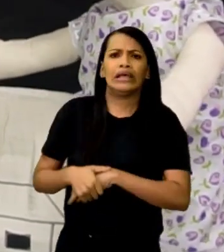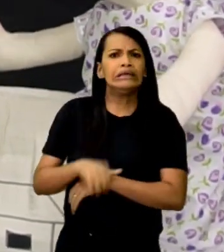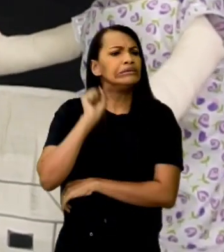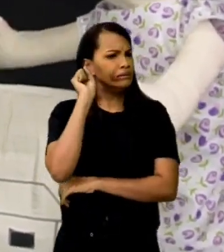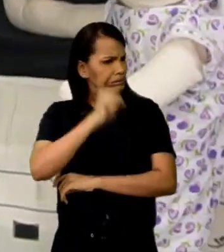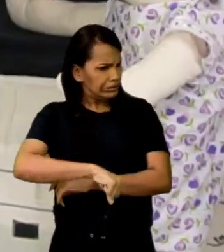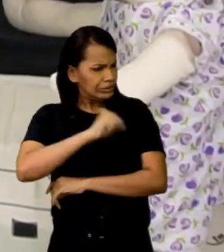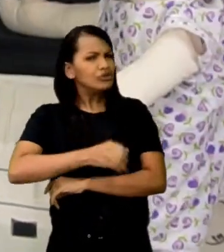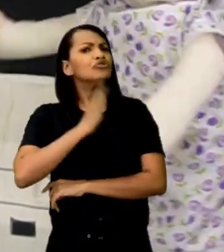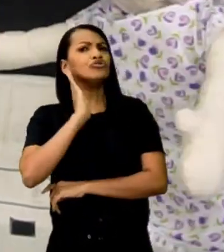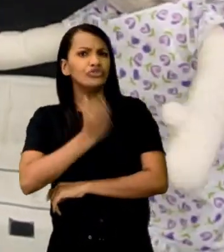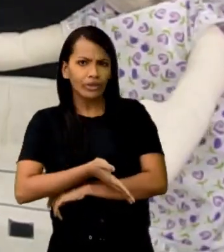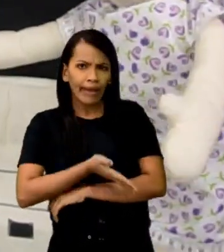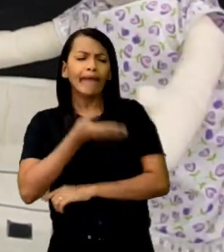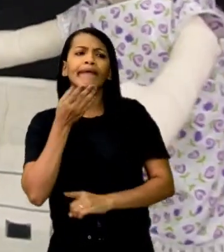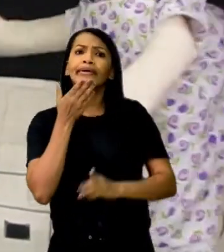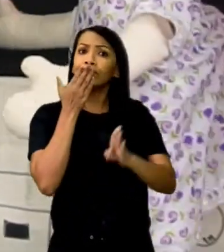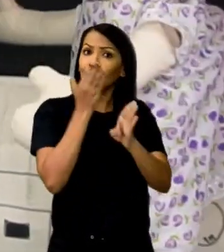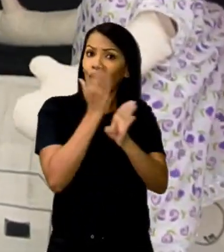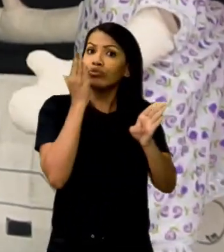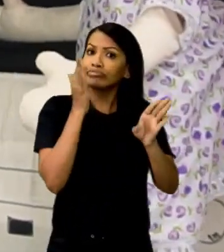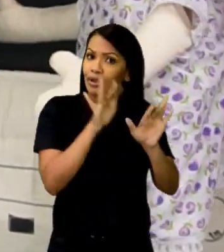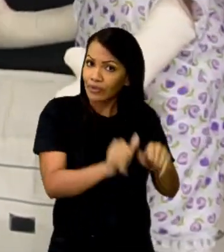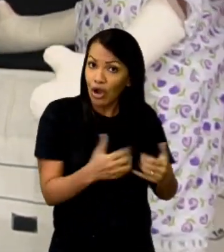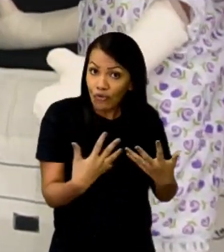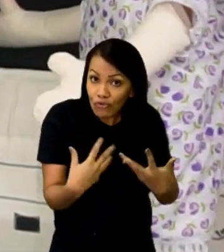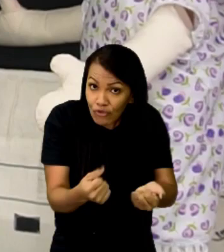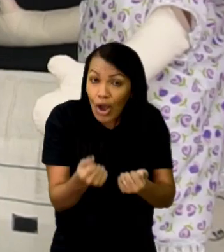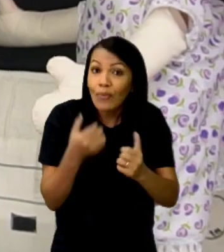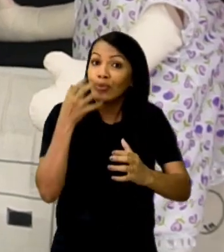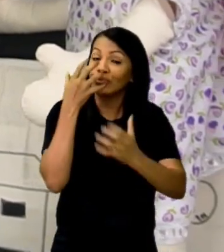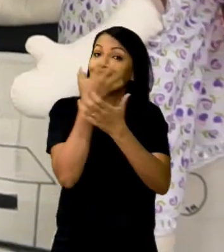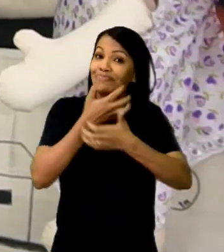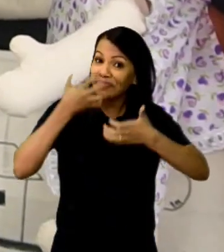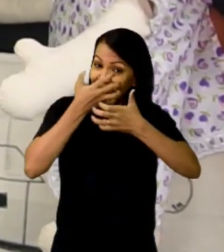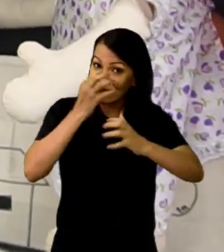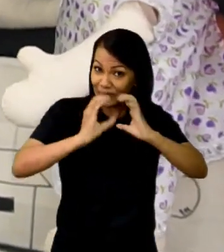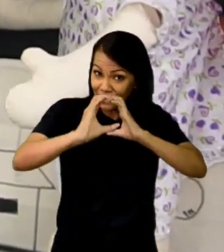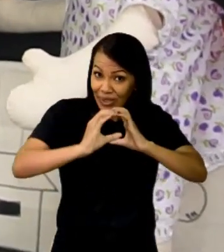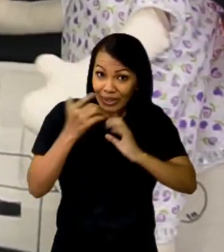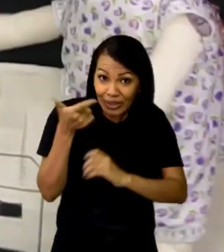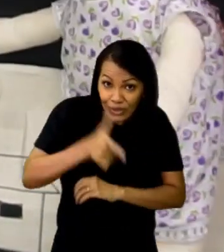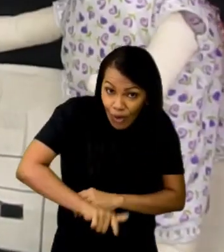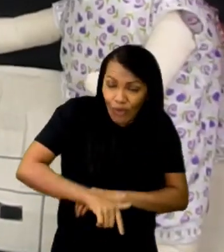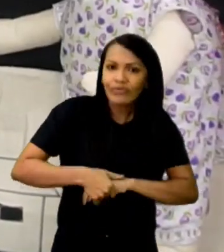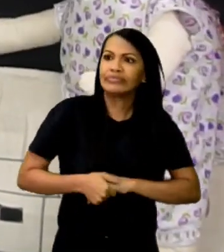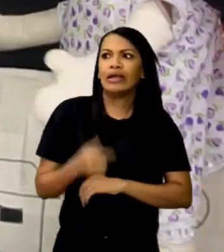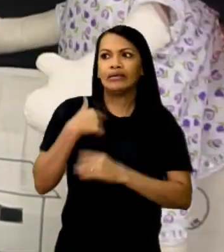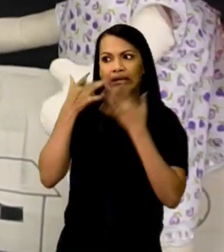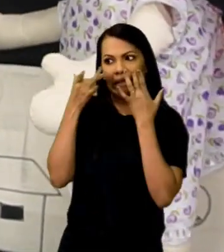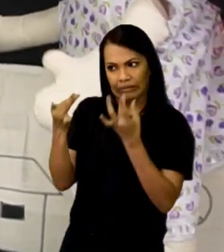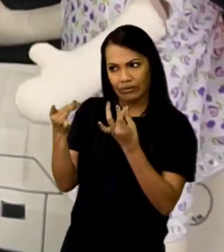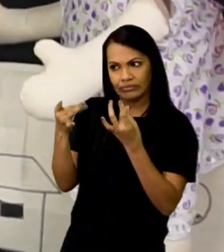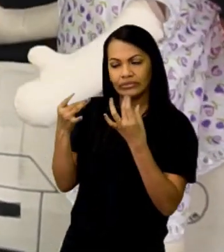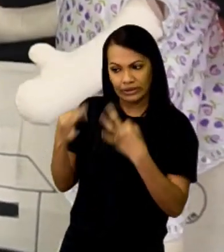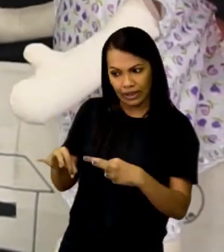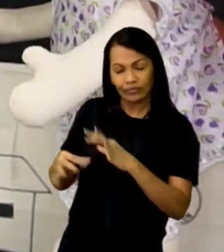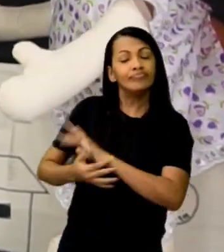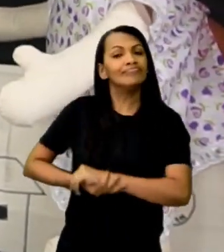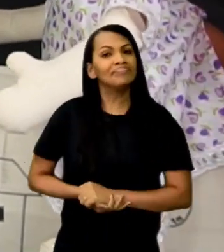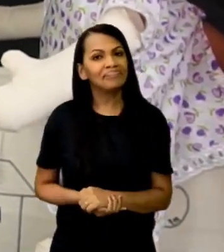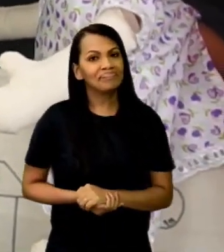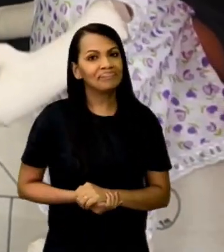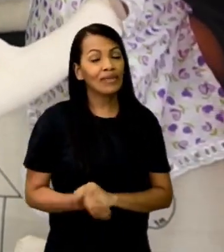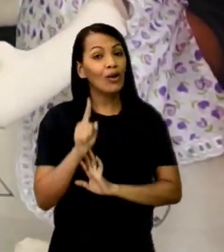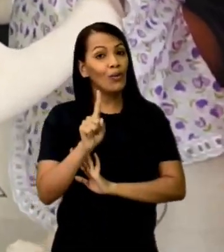na canção! Tenho uma ideia. Vamos cantar novamente? Vamos sim. Vamos lá. Me prestar atenção, né? Isso. Vamos lá.